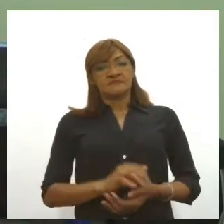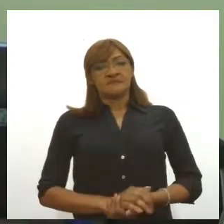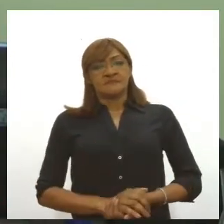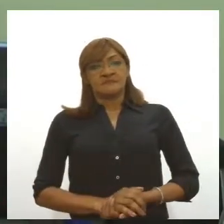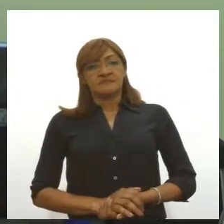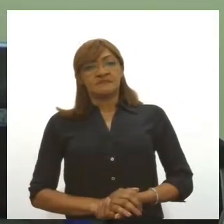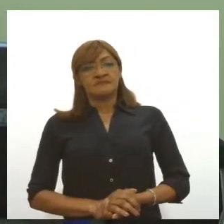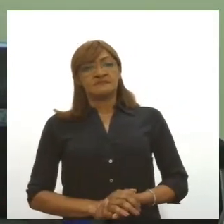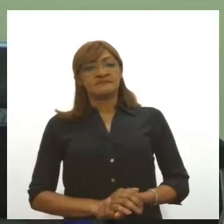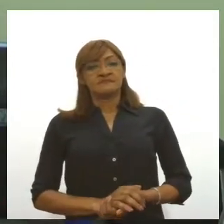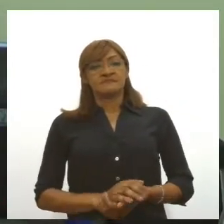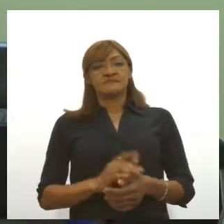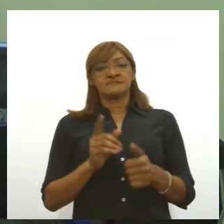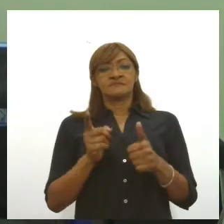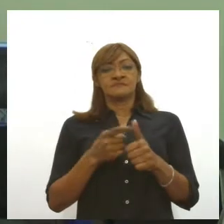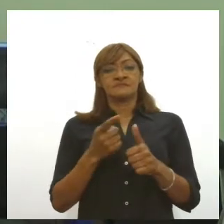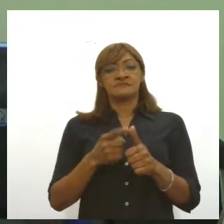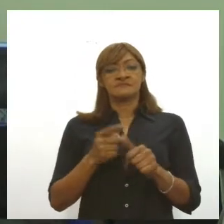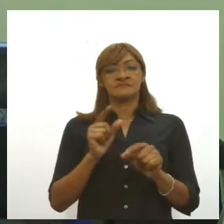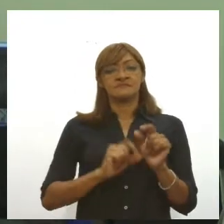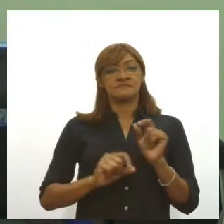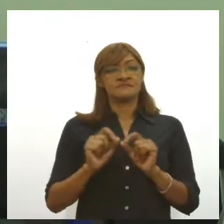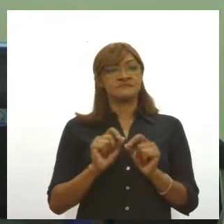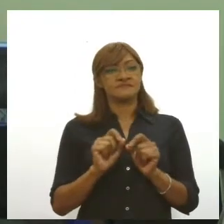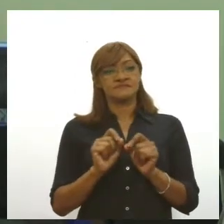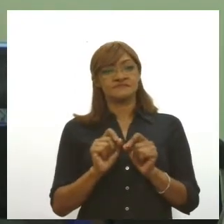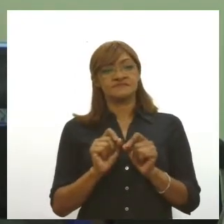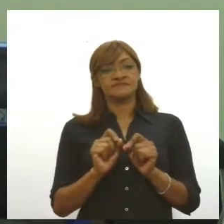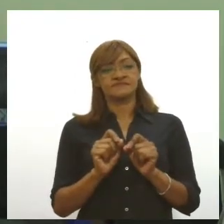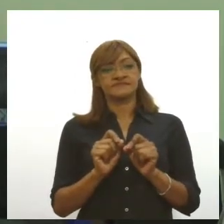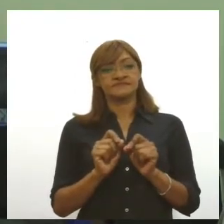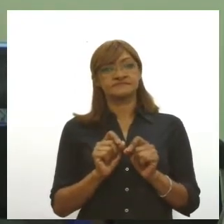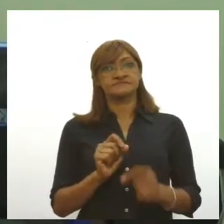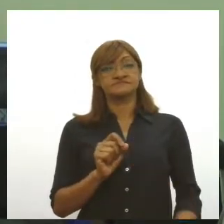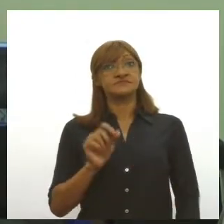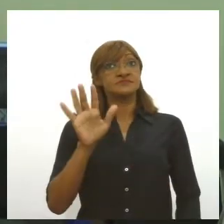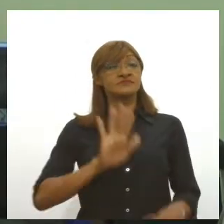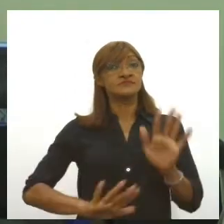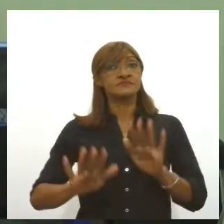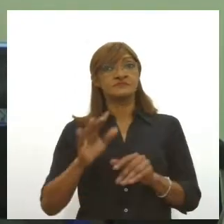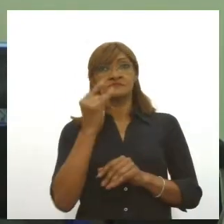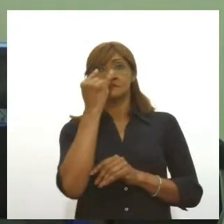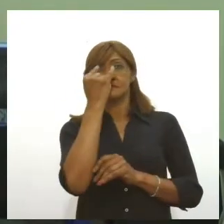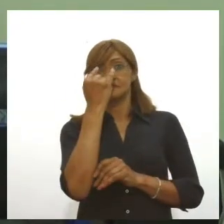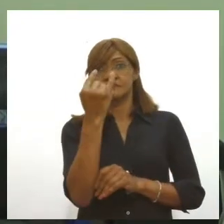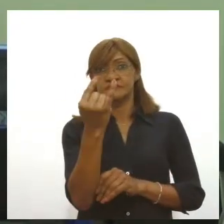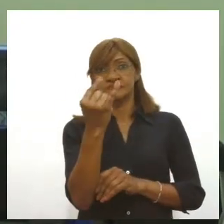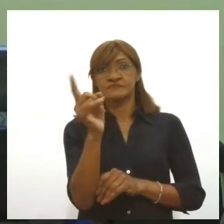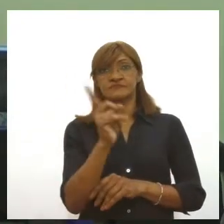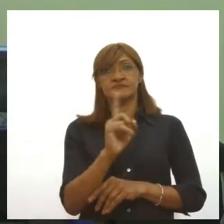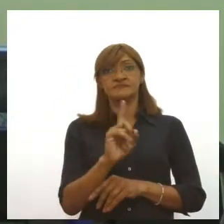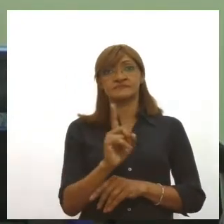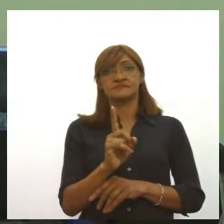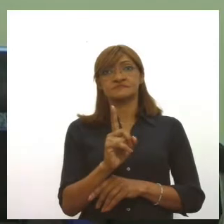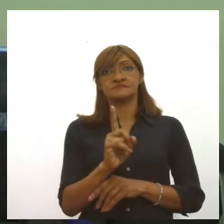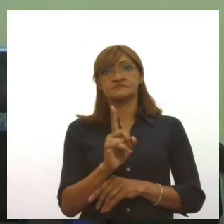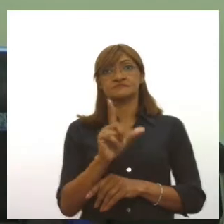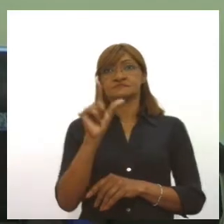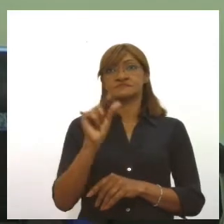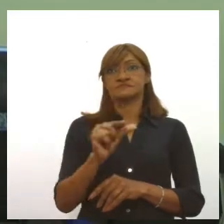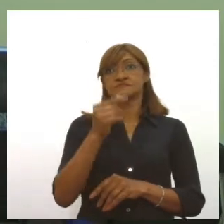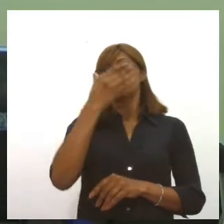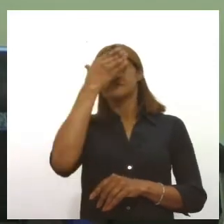o consumidor não pode deixar ser atraído por ofertas muito tentadoras e esquecer